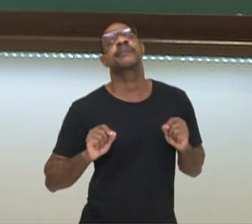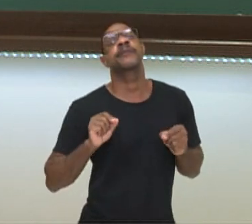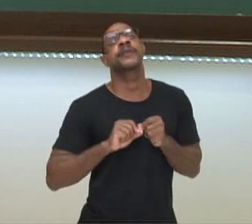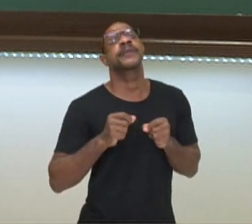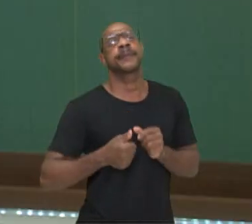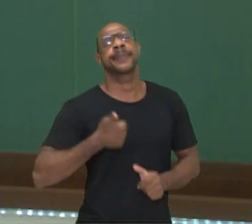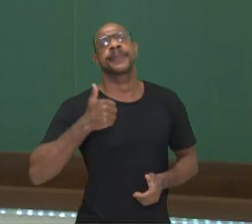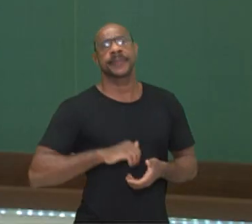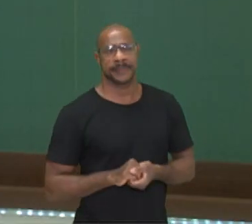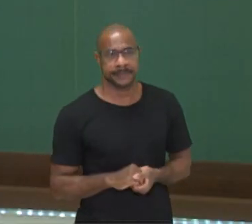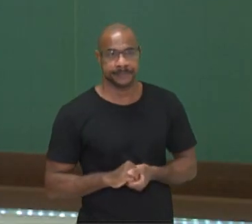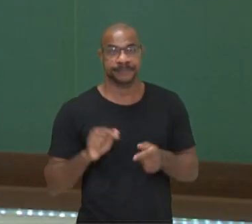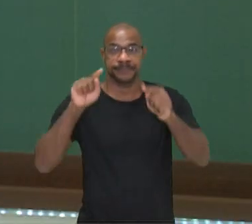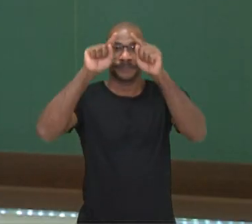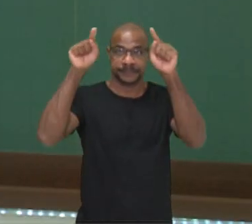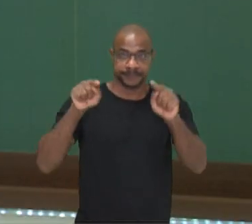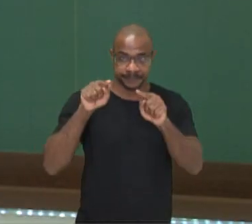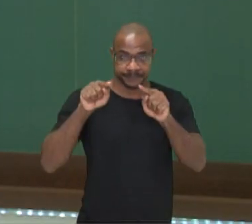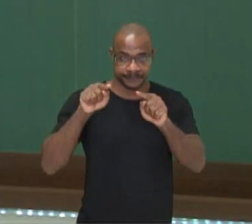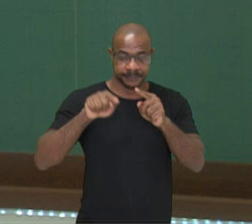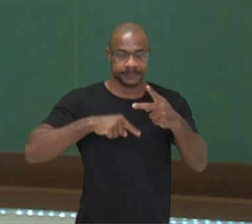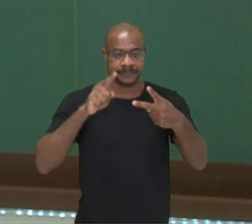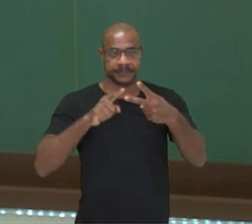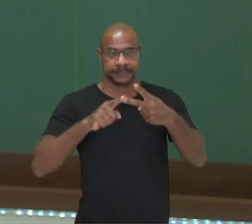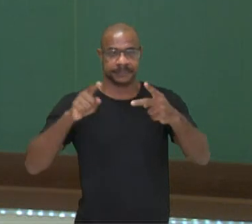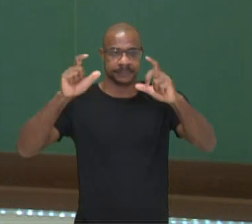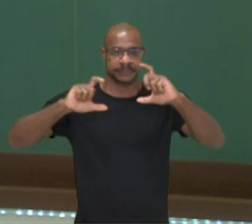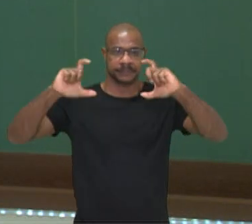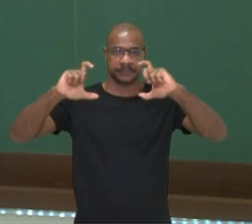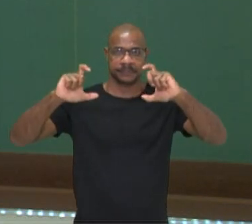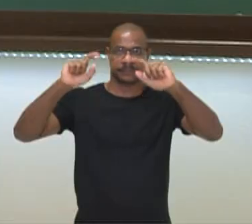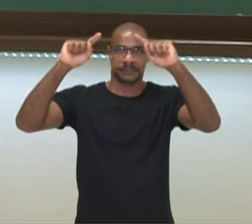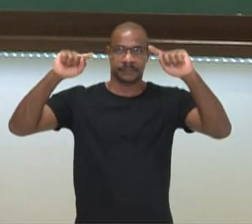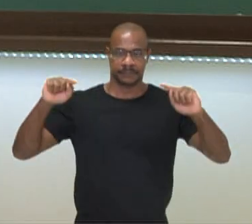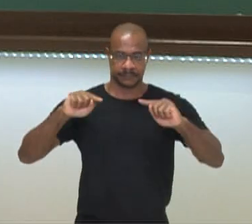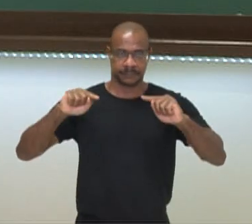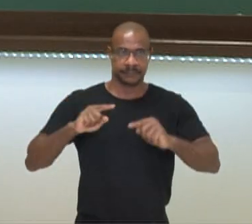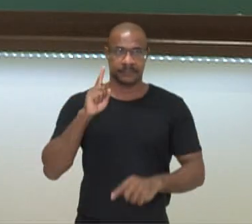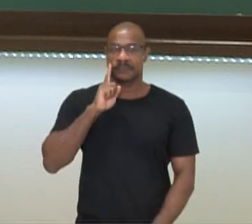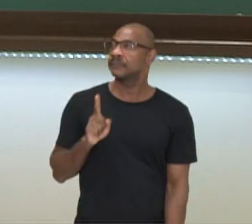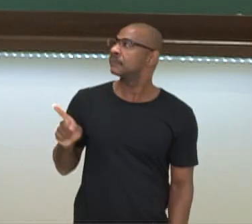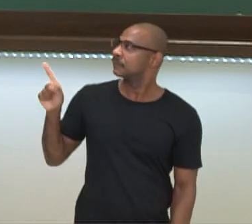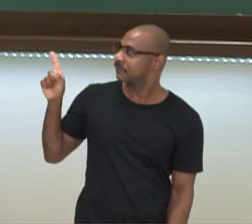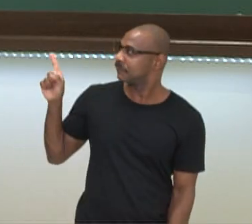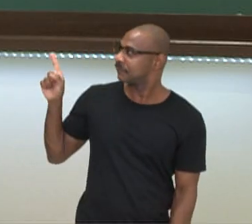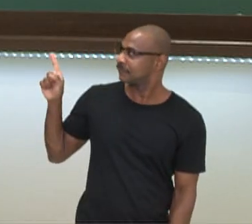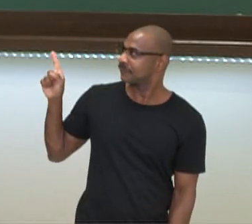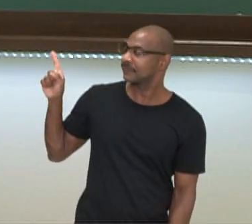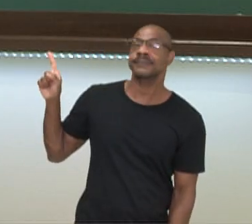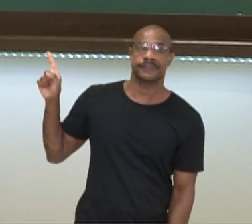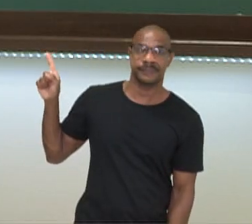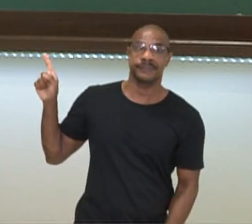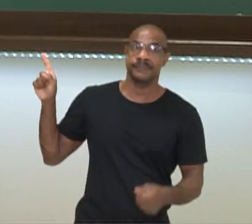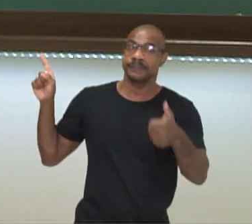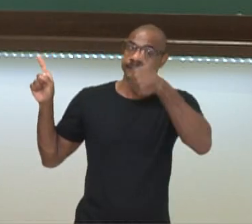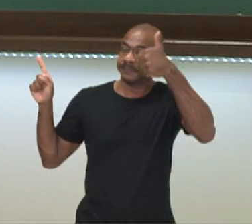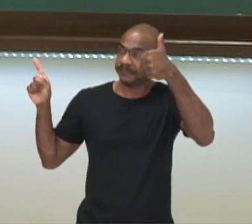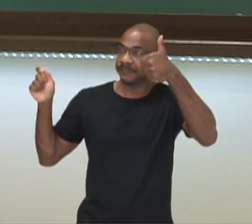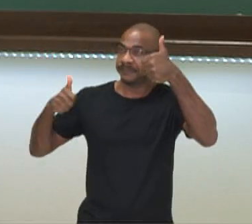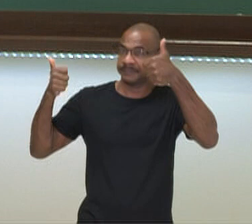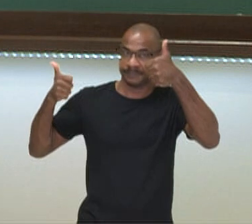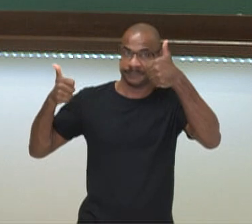primeiro? Parênteses e depois colchetes. Ah, então tá bom, professora. Olhei a expressão,